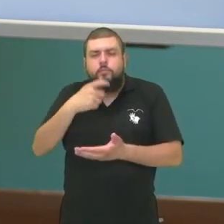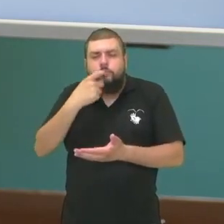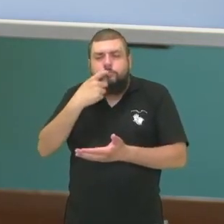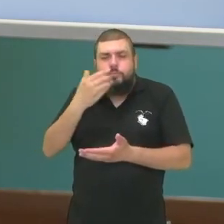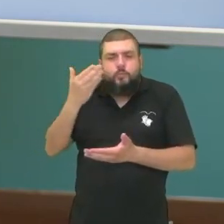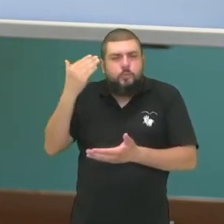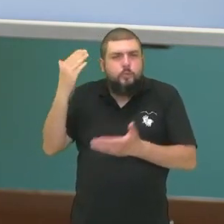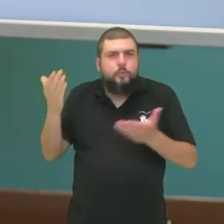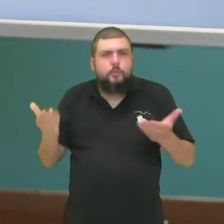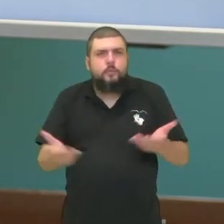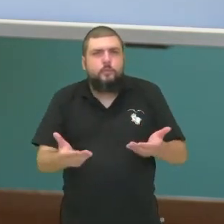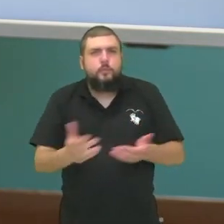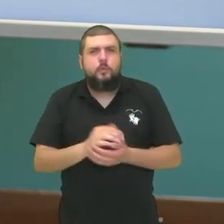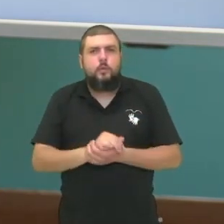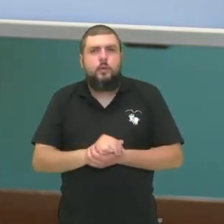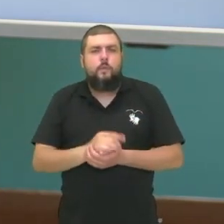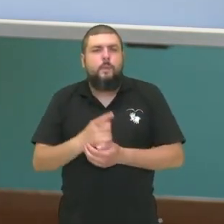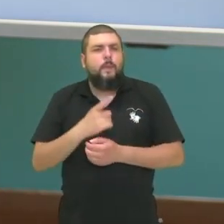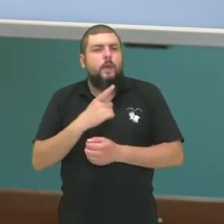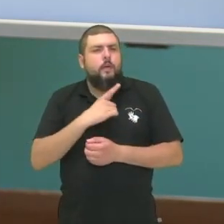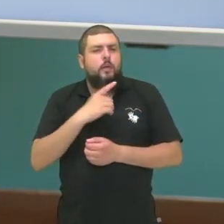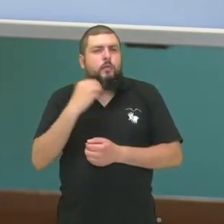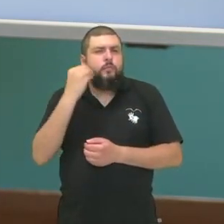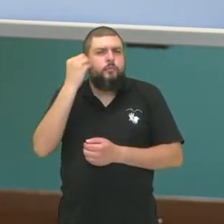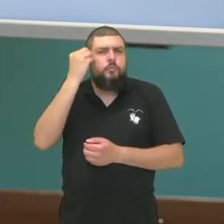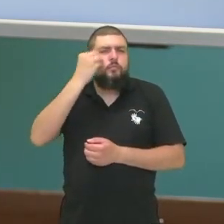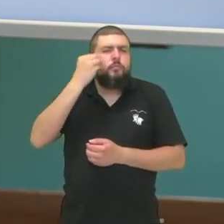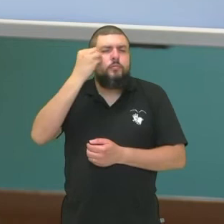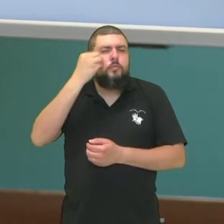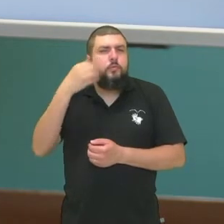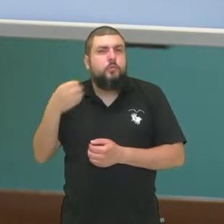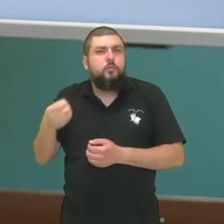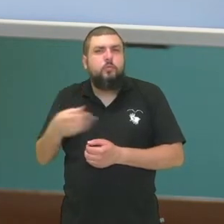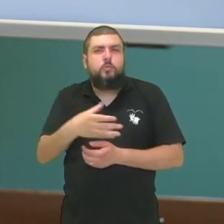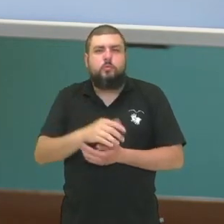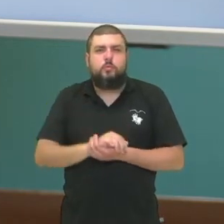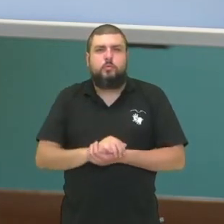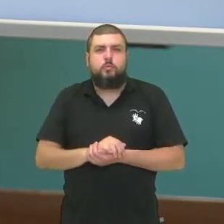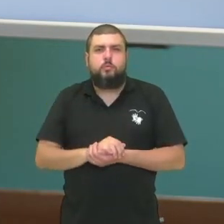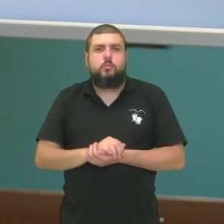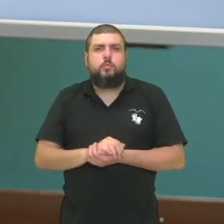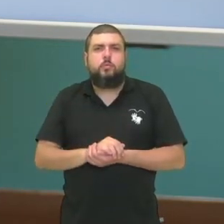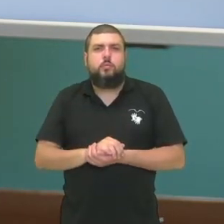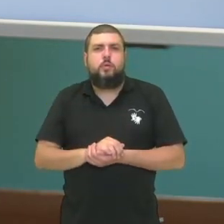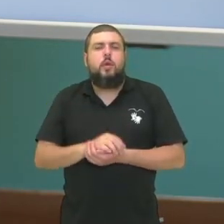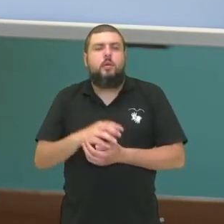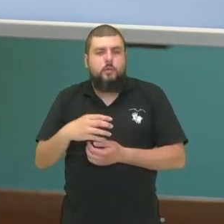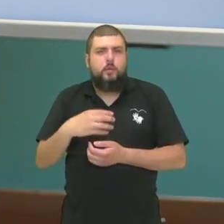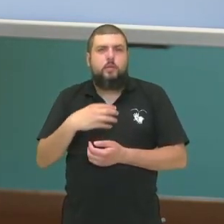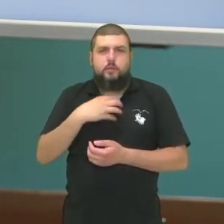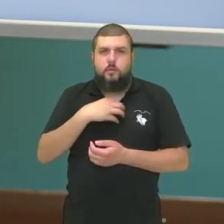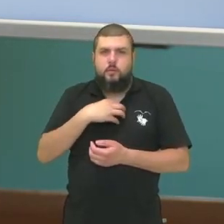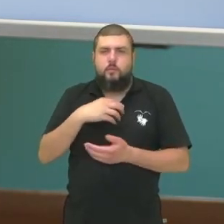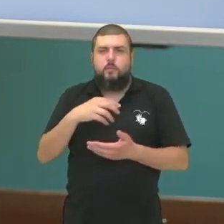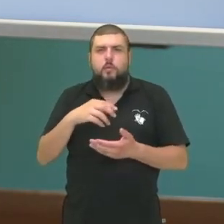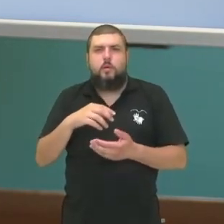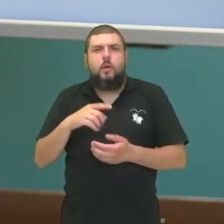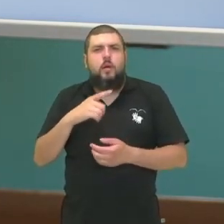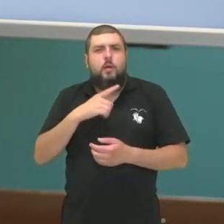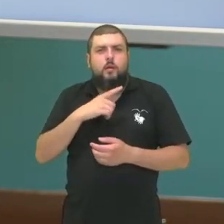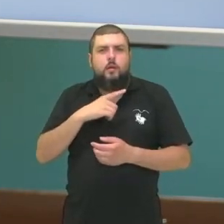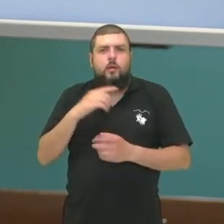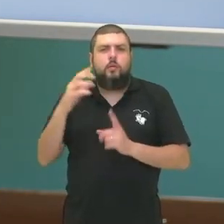e experimentações coreográficas. Esse estilo teve grande influência do street